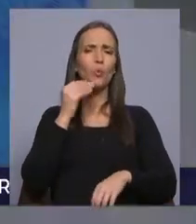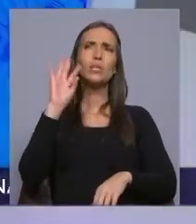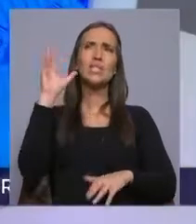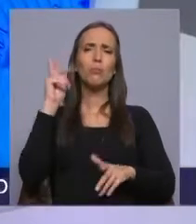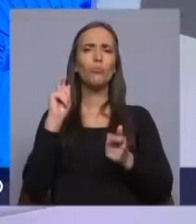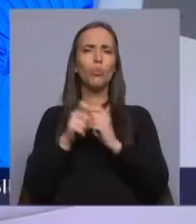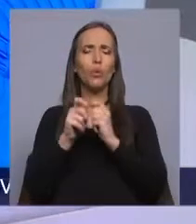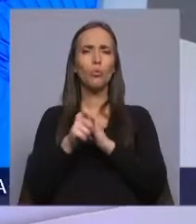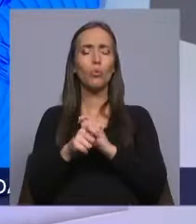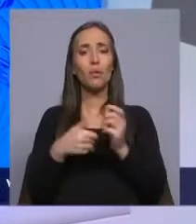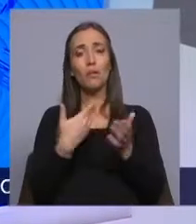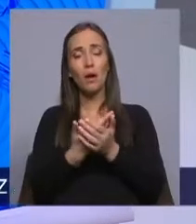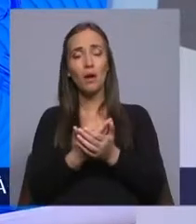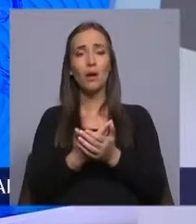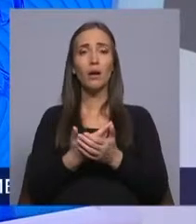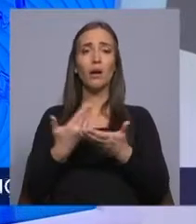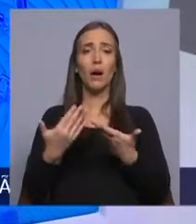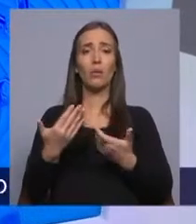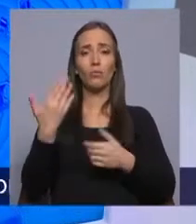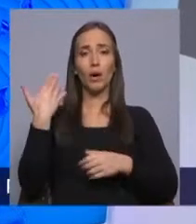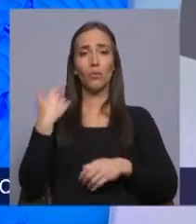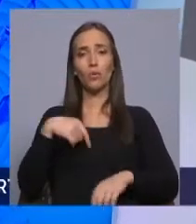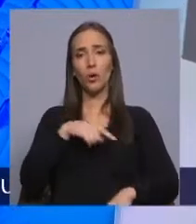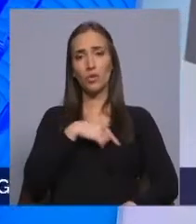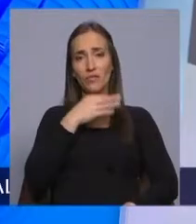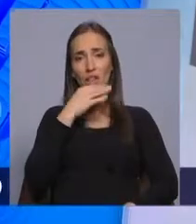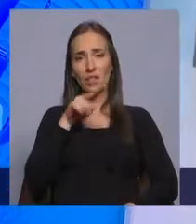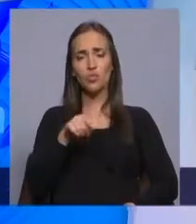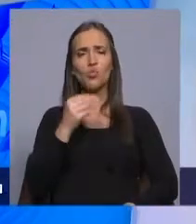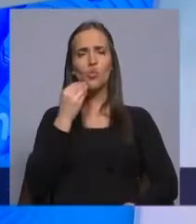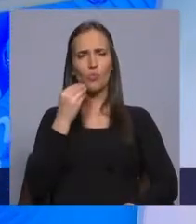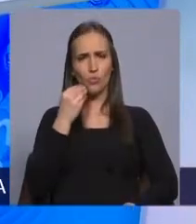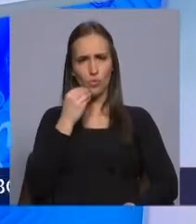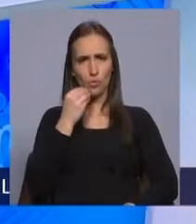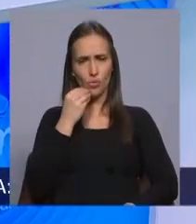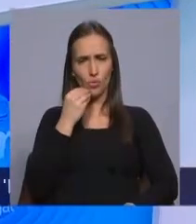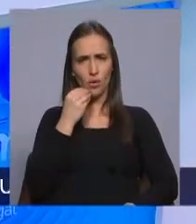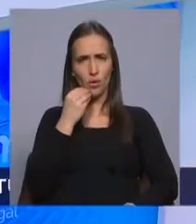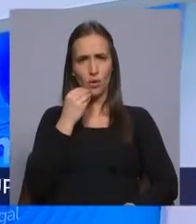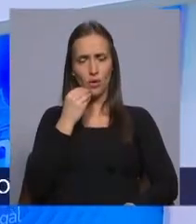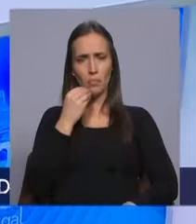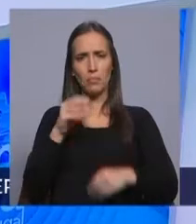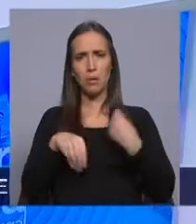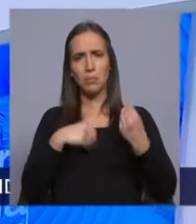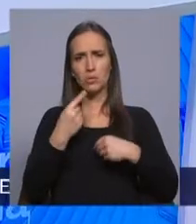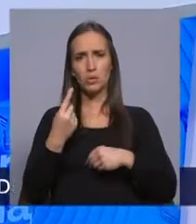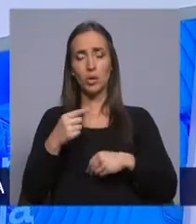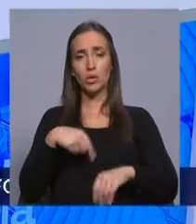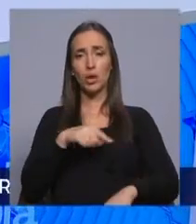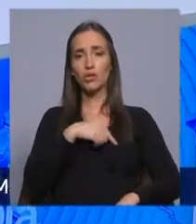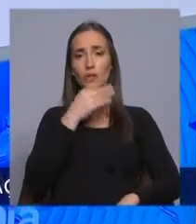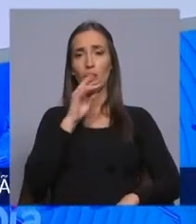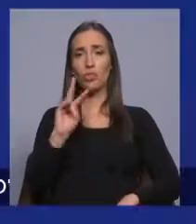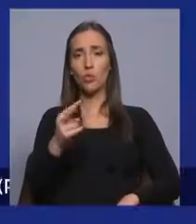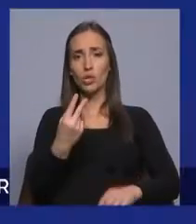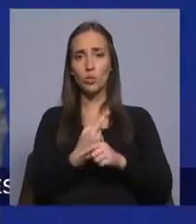por ser também, e há pouco estamos a falar sobre isso, como é que acabam por ser também preocupações dos astrónomos? Olha, vamos falar de dois estudos muito preocupantes sobre